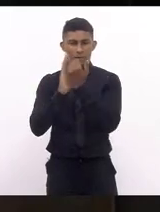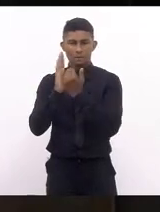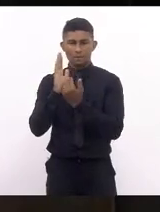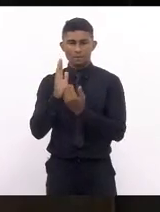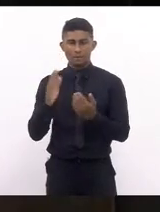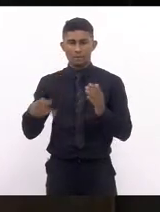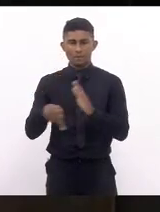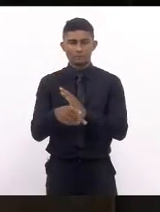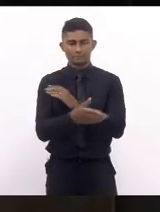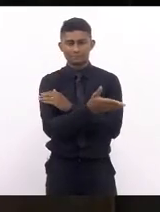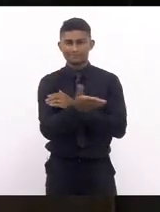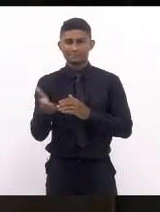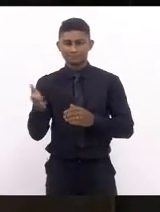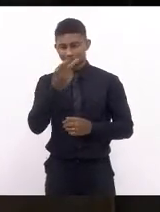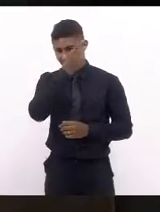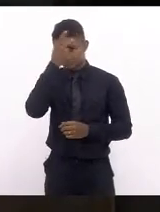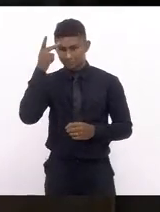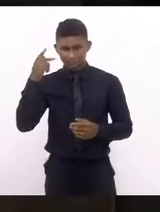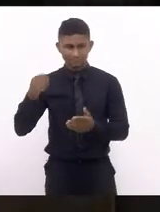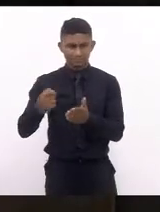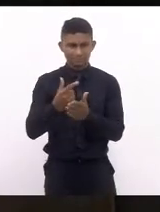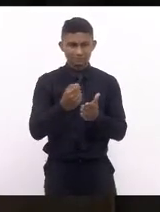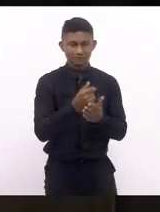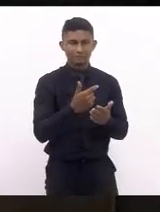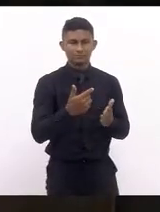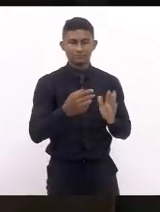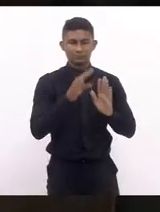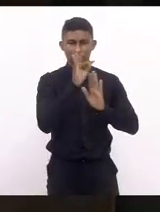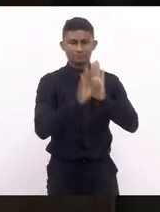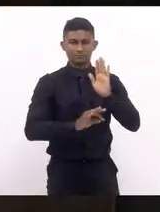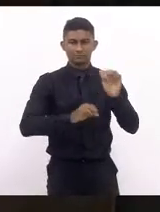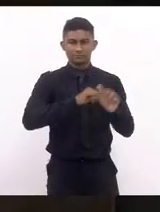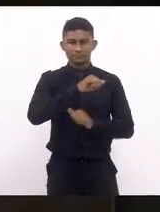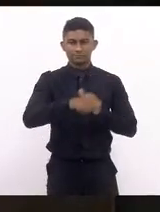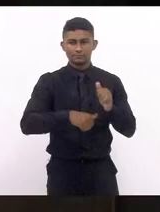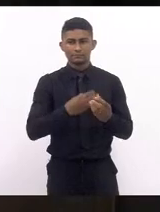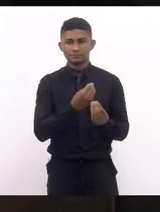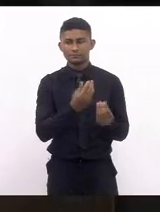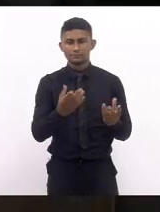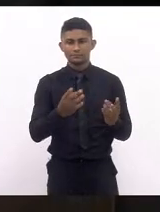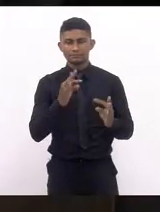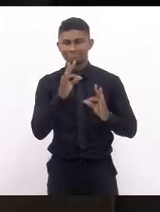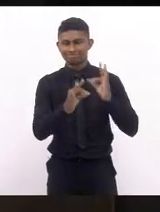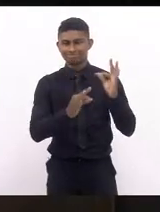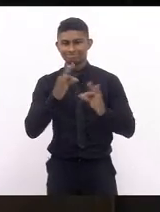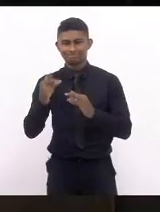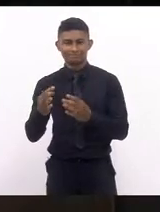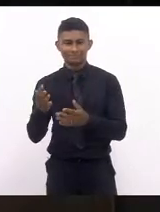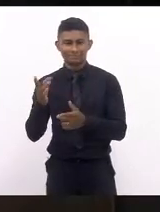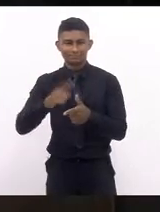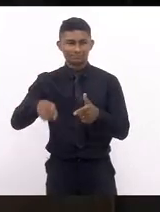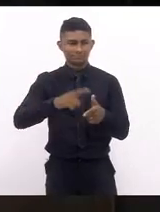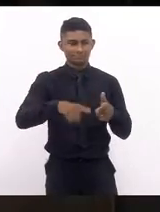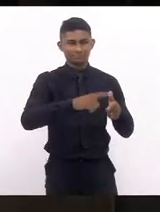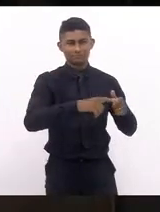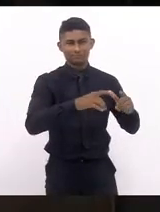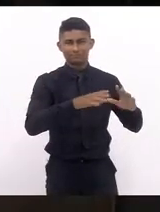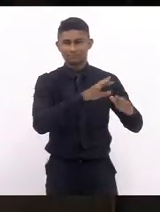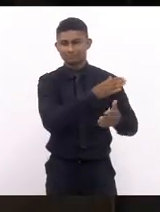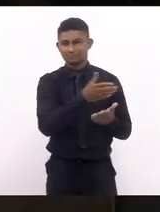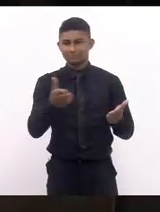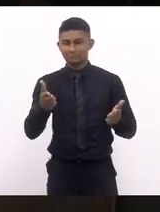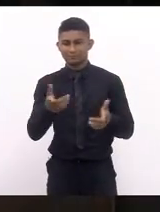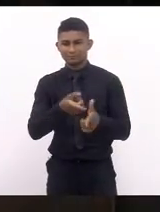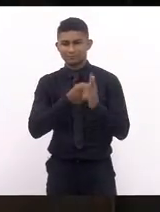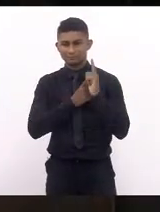Consumidor que trouxe alterações importantes nos textos que buscam prevenir e tratar o problema é de superendividamento